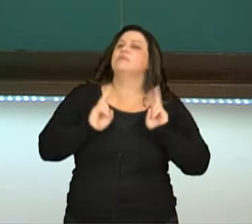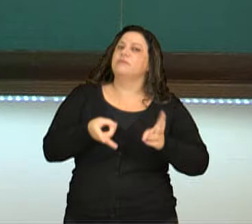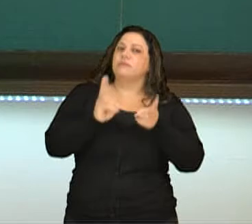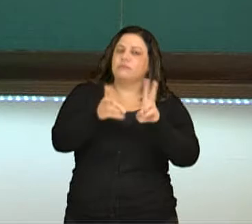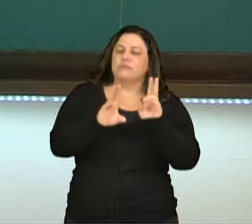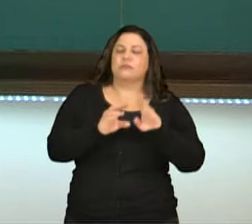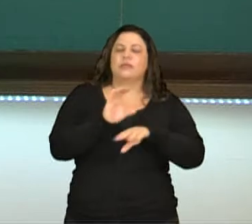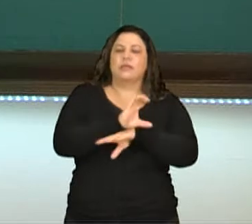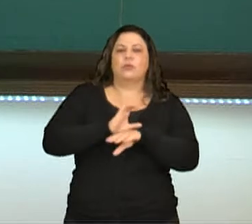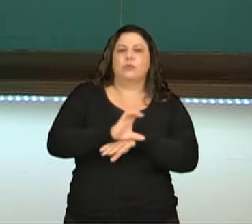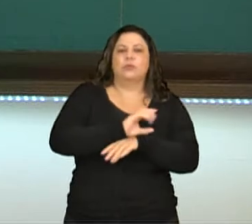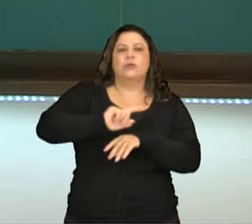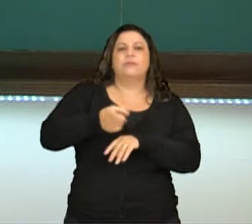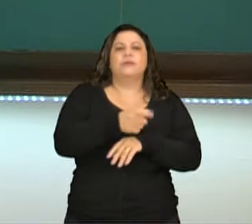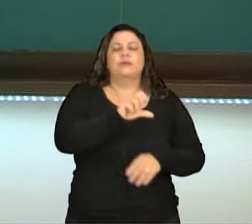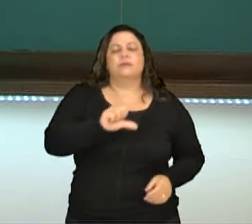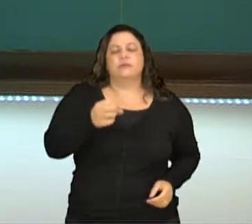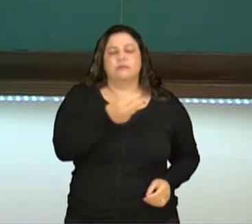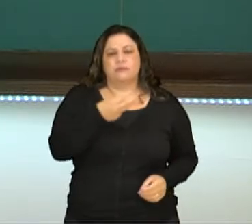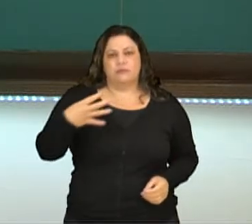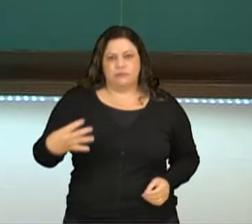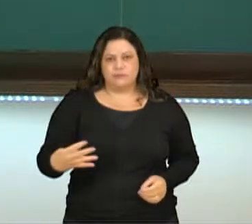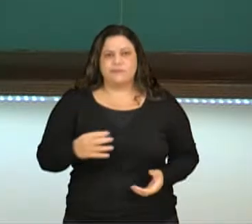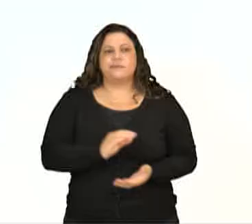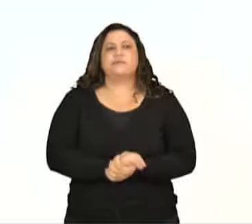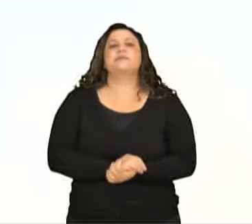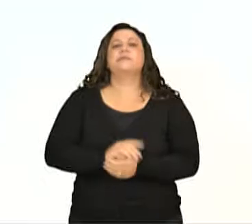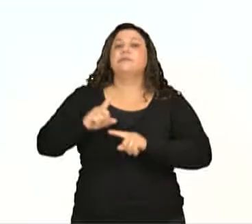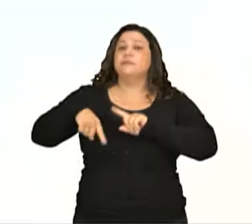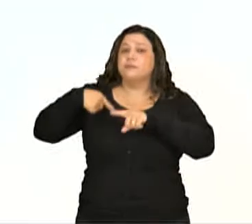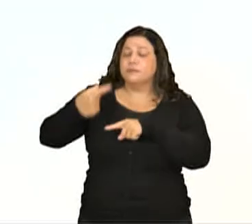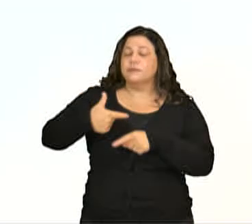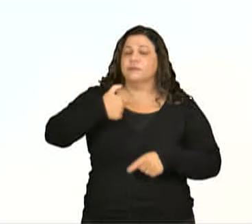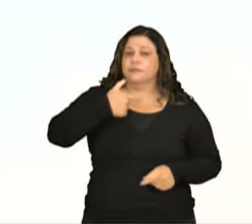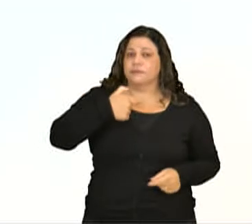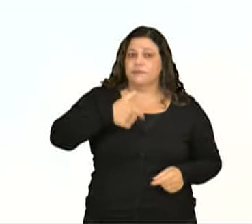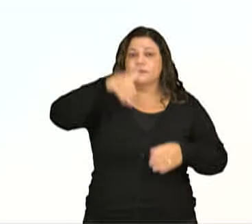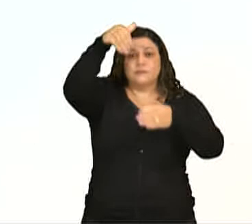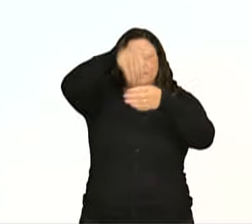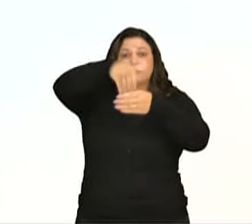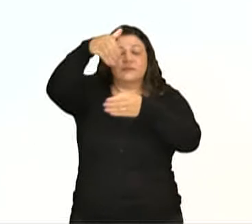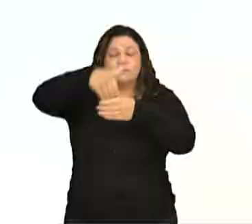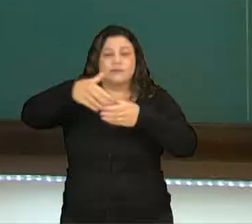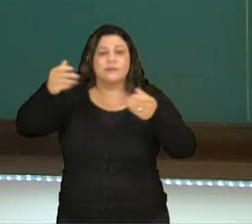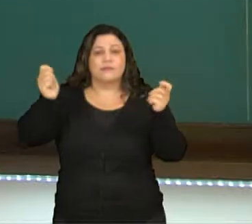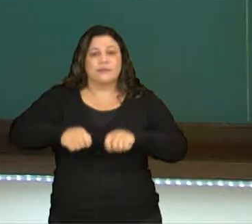Constituição de 1934. E ainda, Getúlio Vargas foi eleito